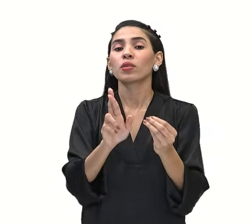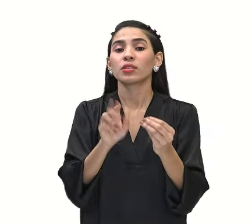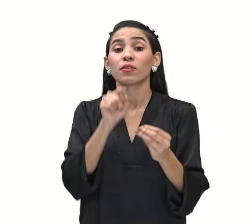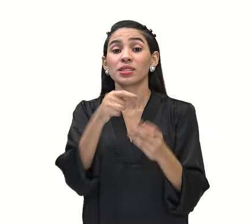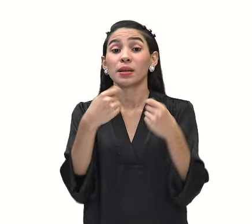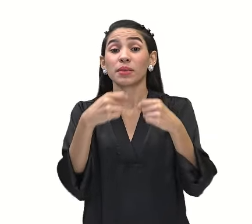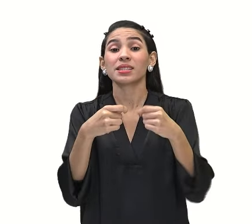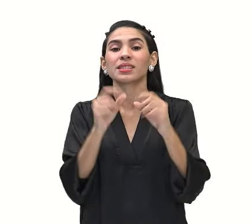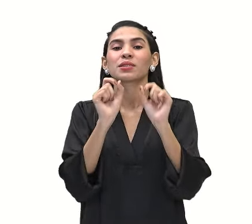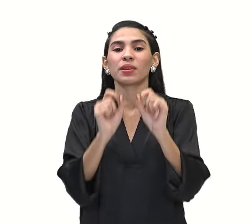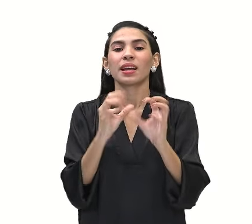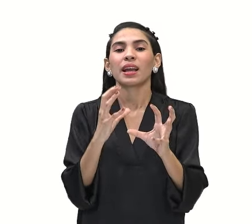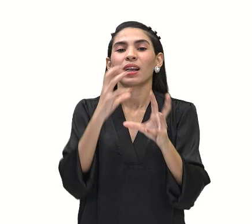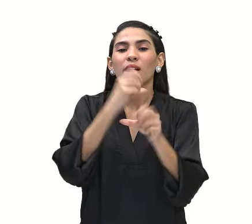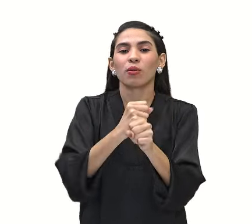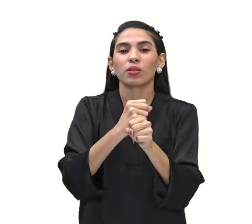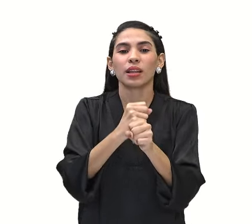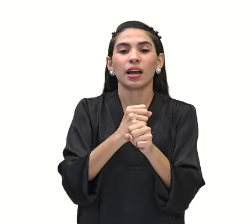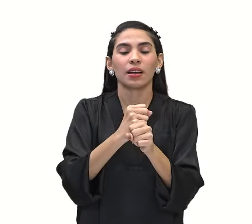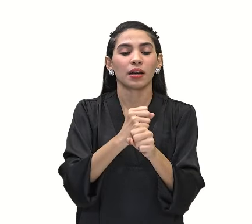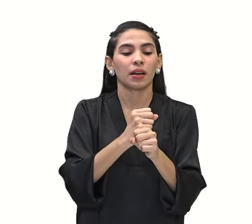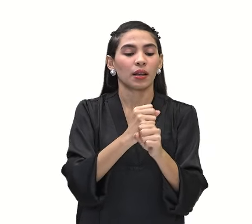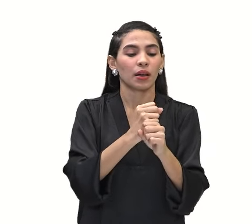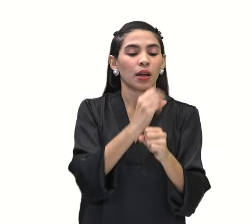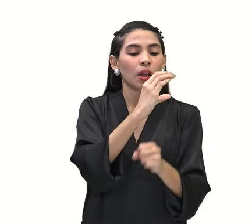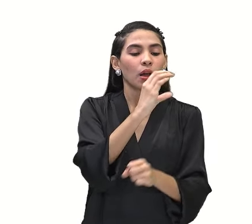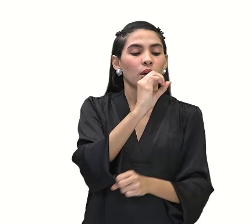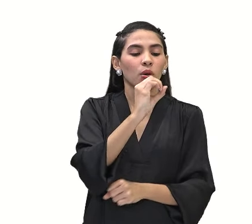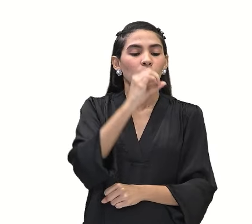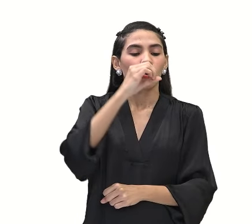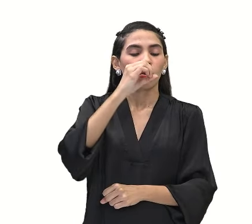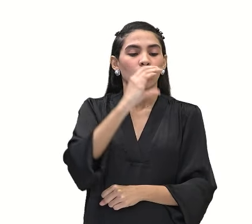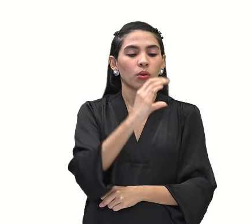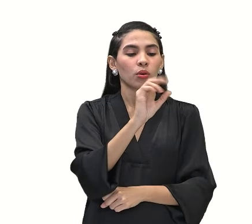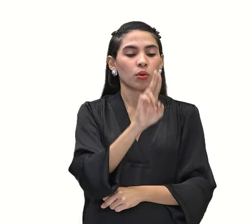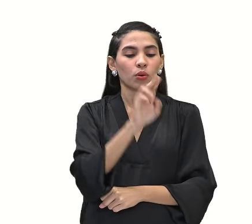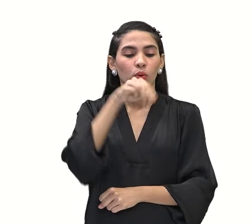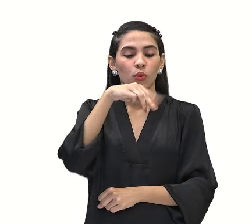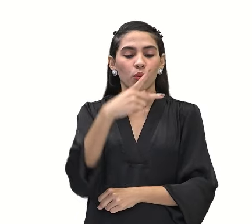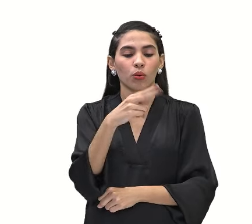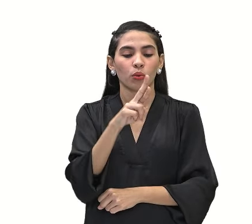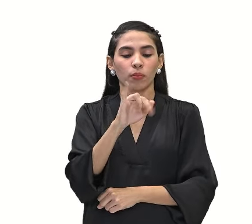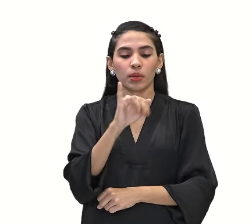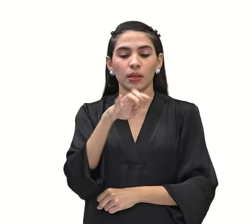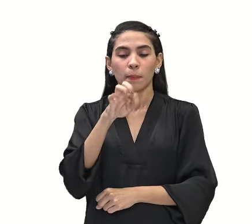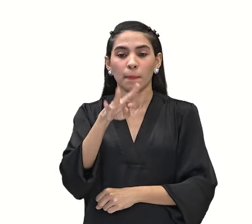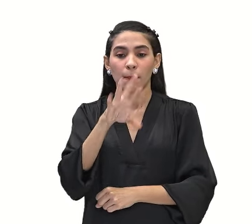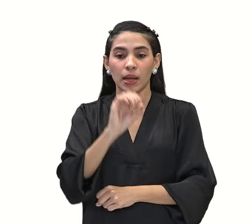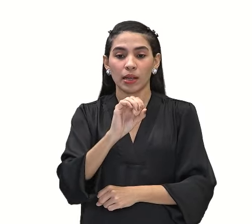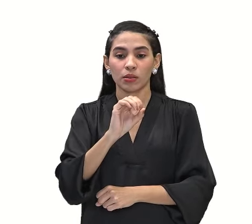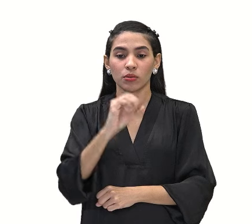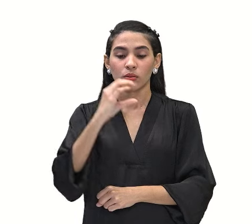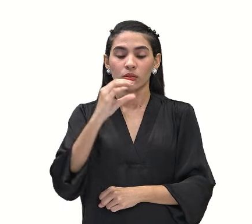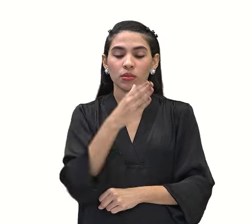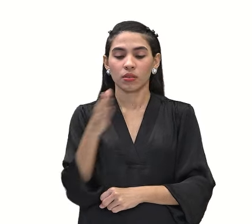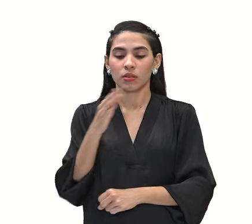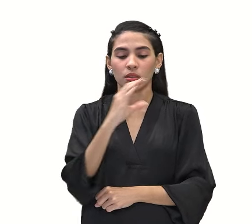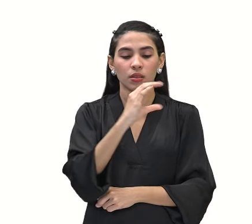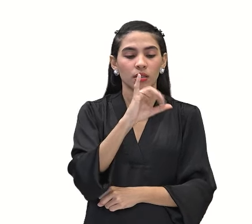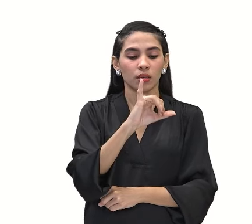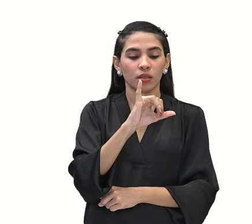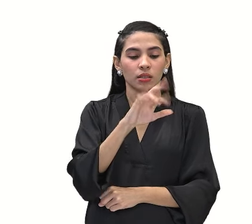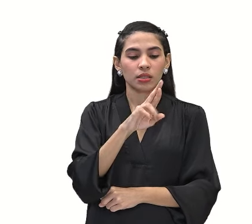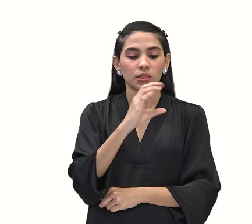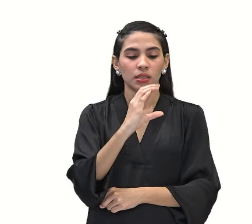da circunferência Beleza meu povo então vamos lá mas o comprimento de uma